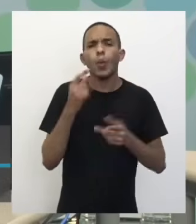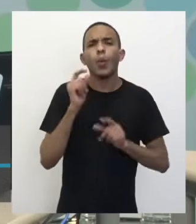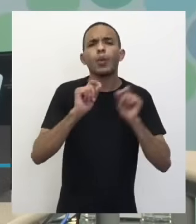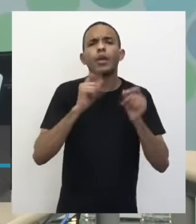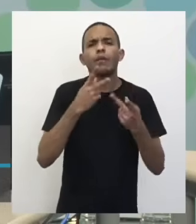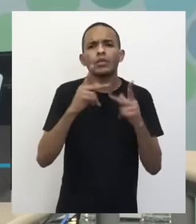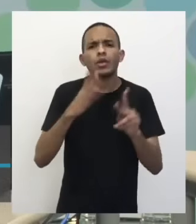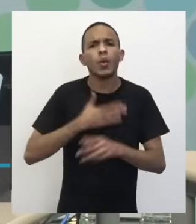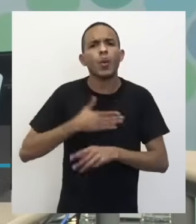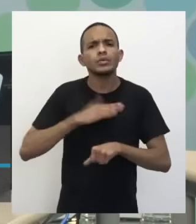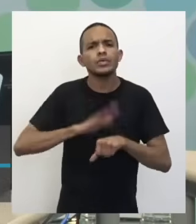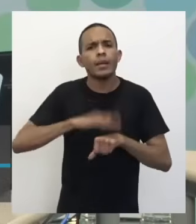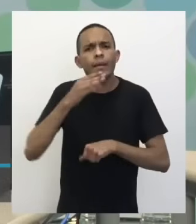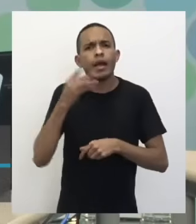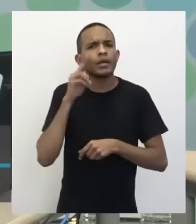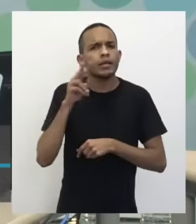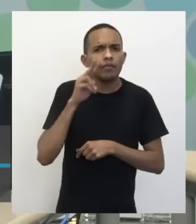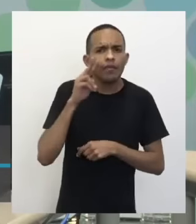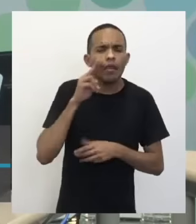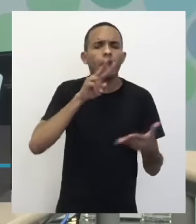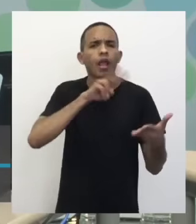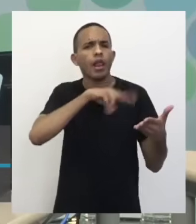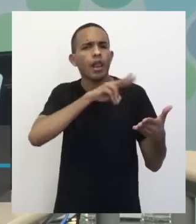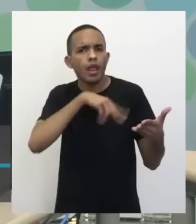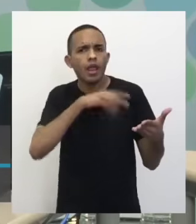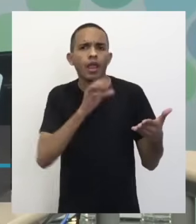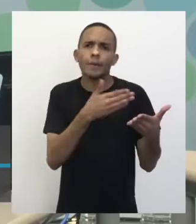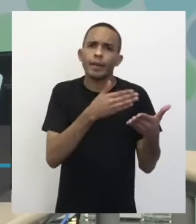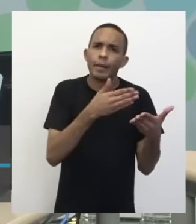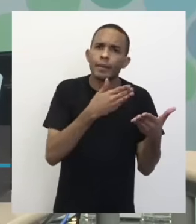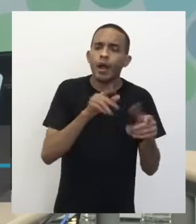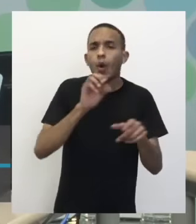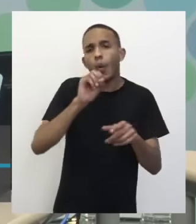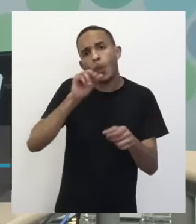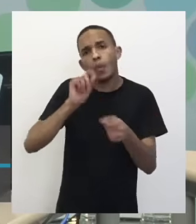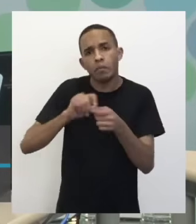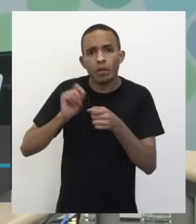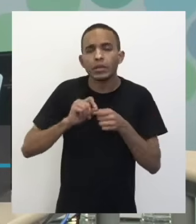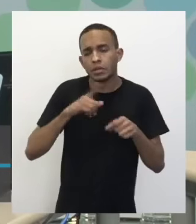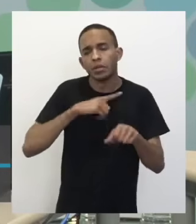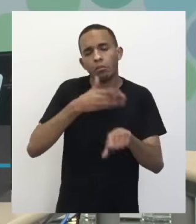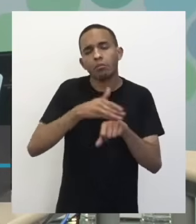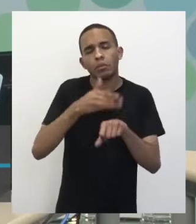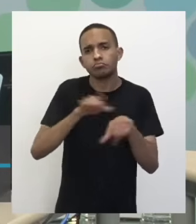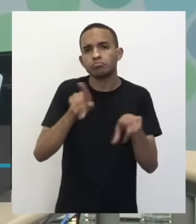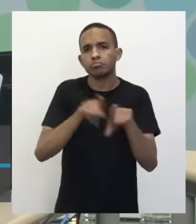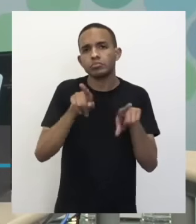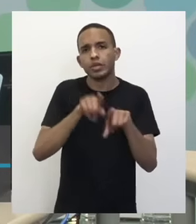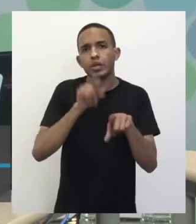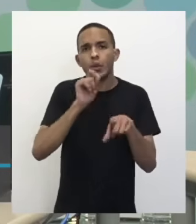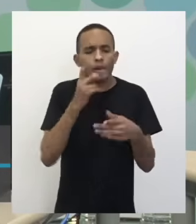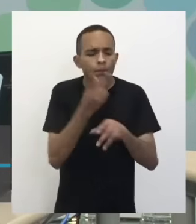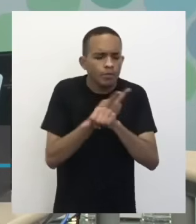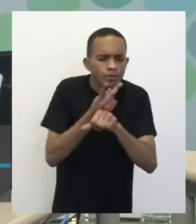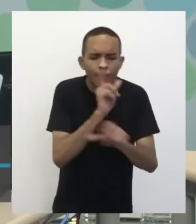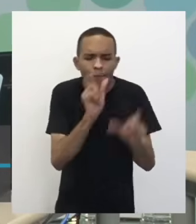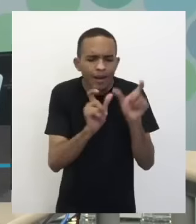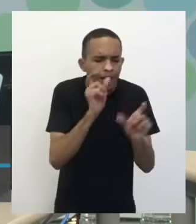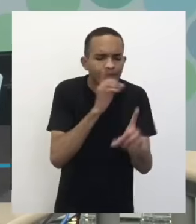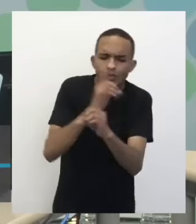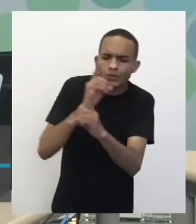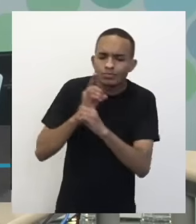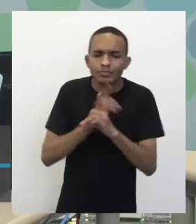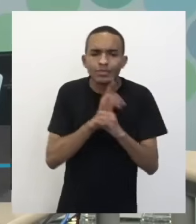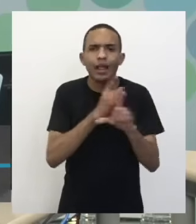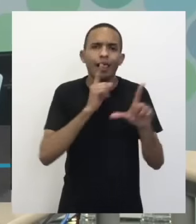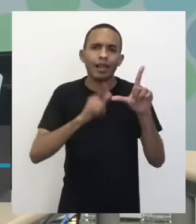gostam mais de ver, ou de ler, ou de fazer? Porque também tem a parte prática lá do jornal, por exemplo, caça-palavras, no jornal